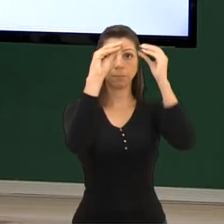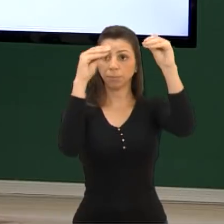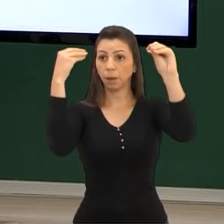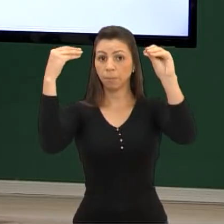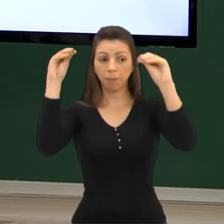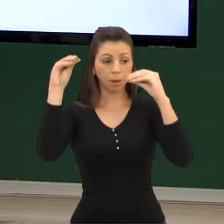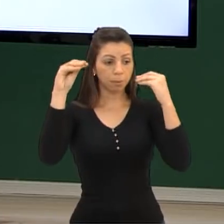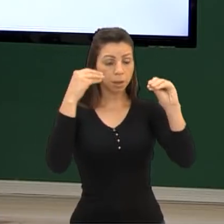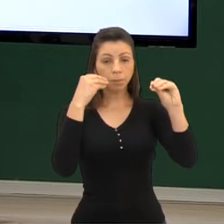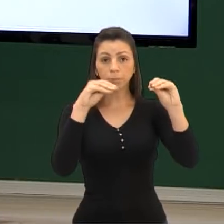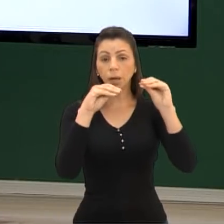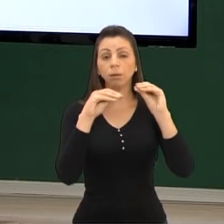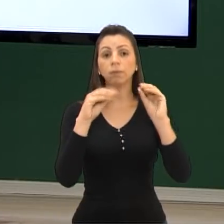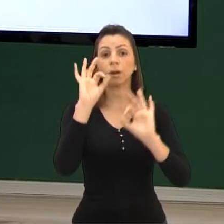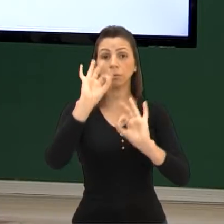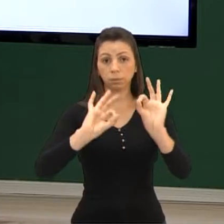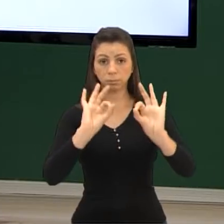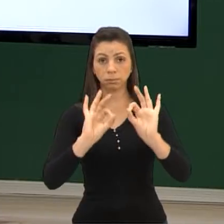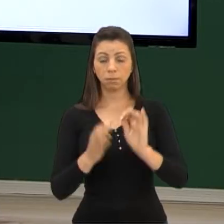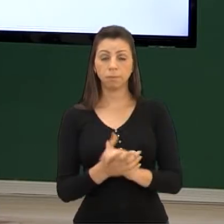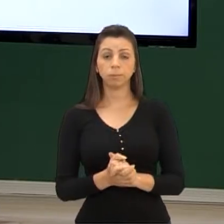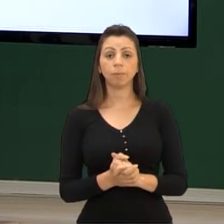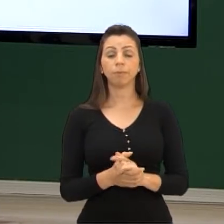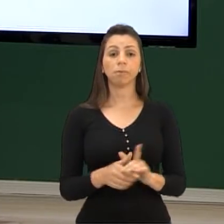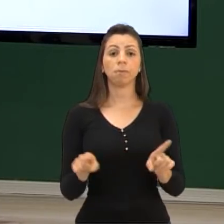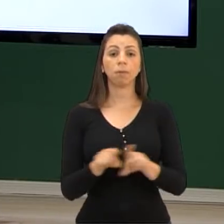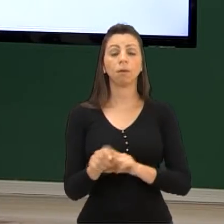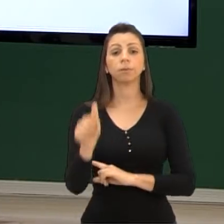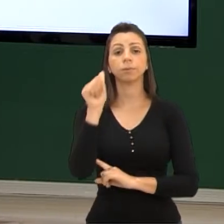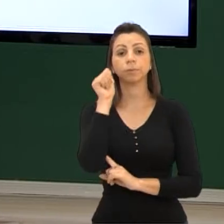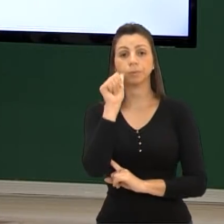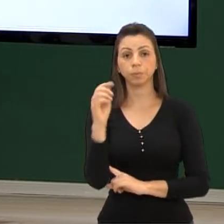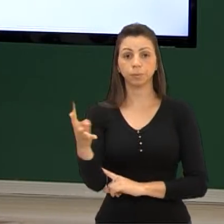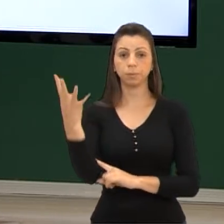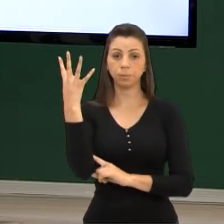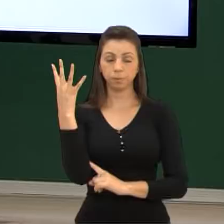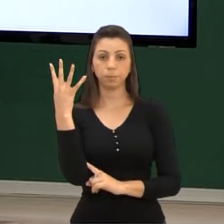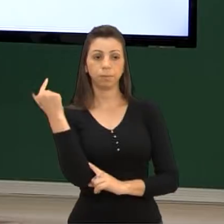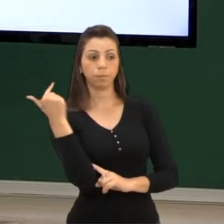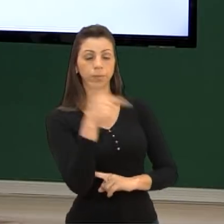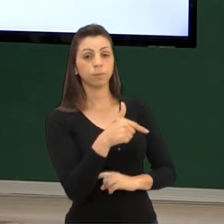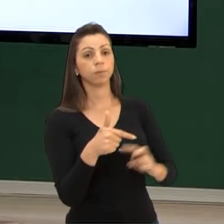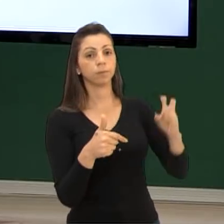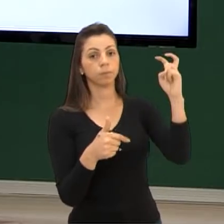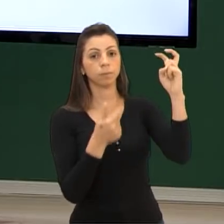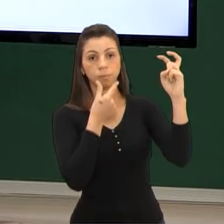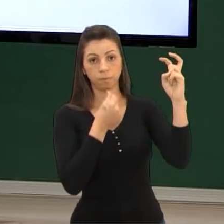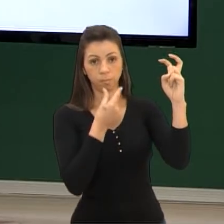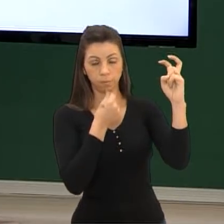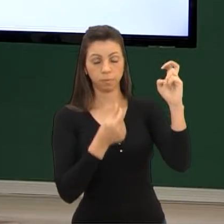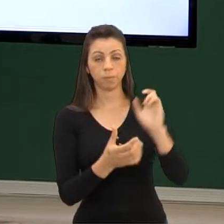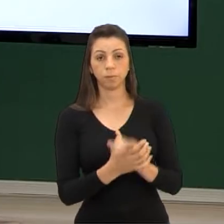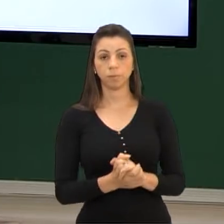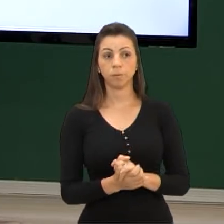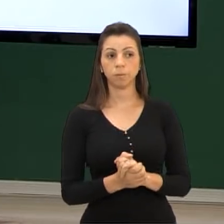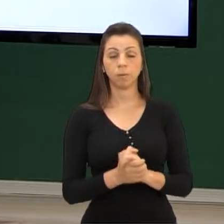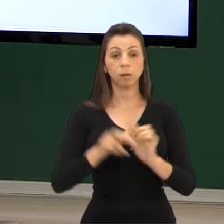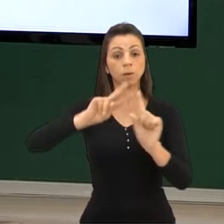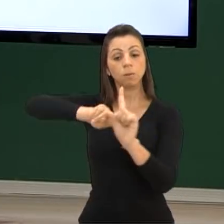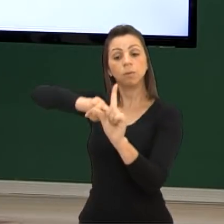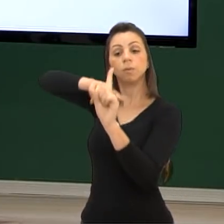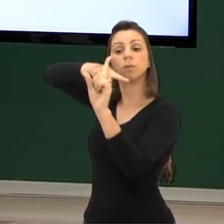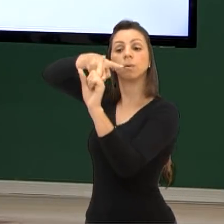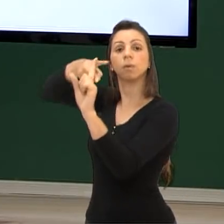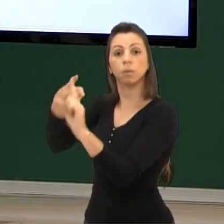ela de forma gradual. Há 4 meninas para cada 5 meninos. Então, se dobrarmos